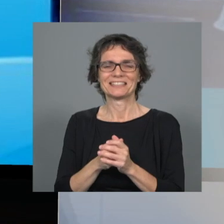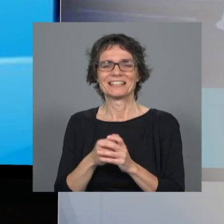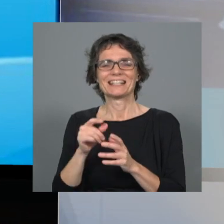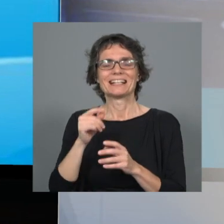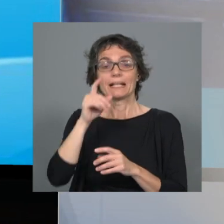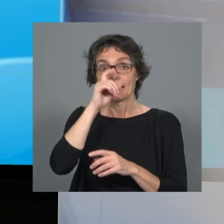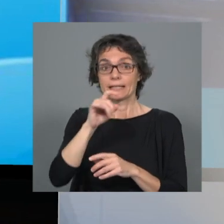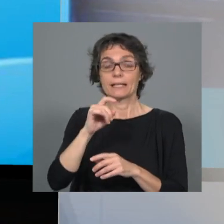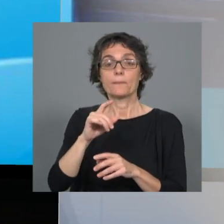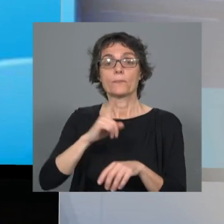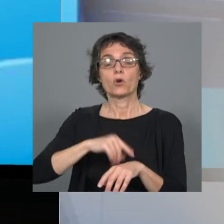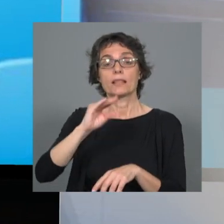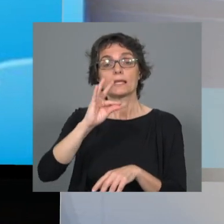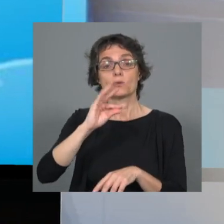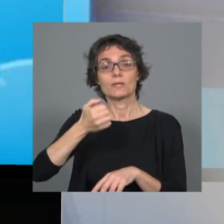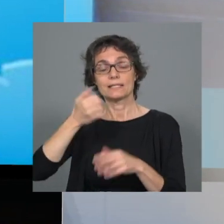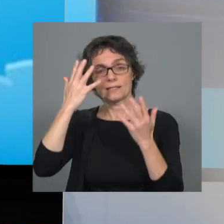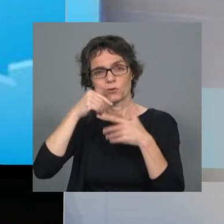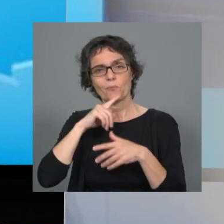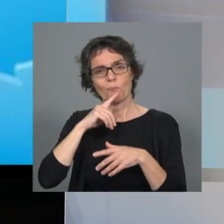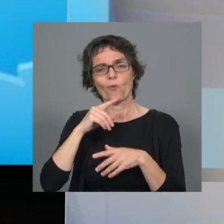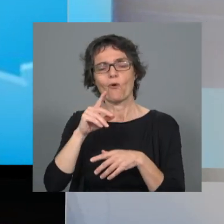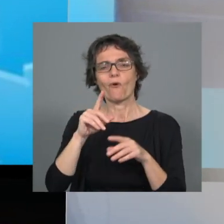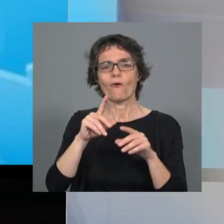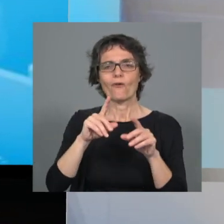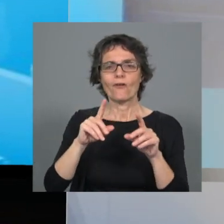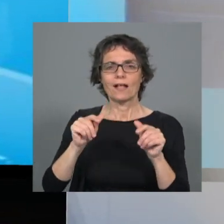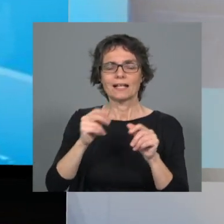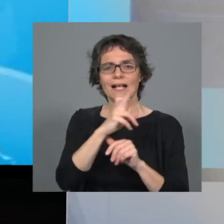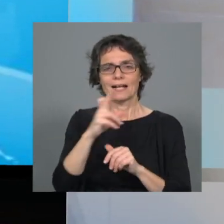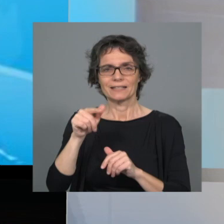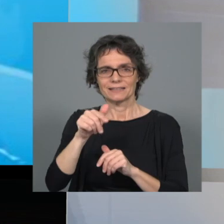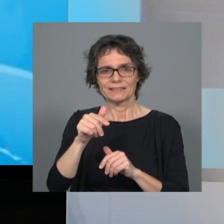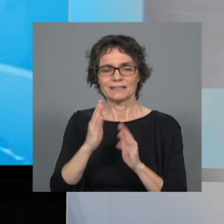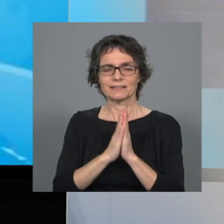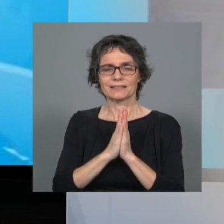pelas 22h45 pode ainda acompanhar a edição rádio do programa